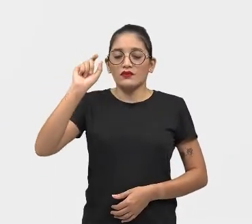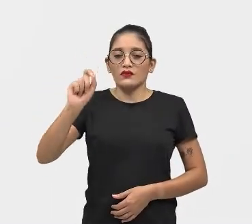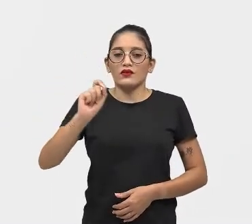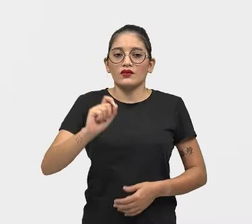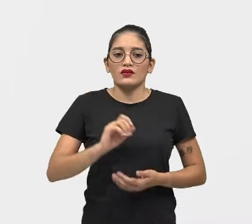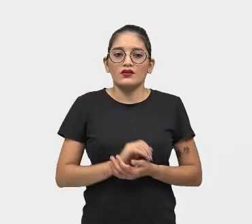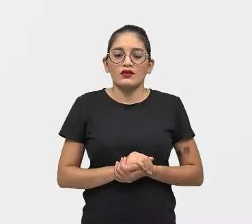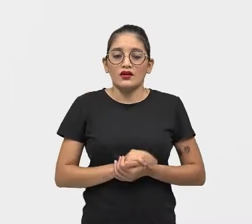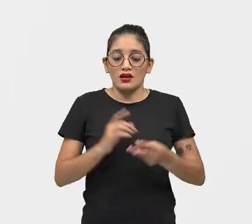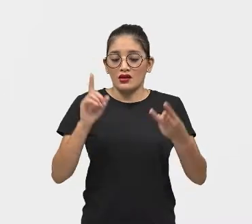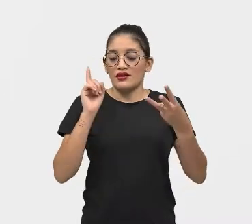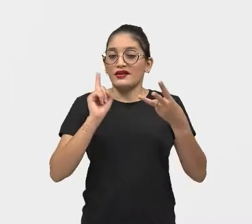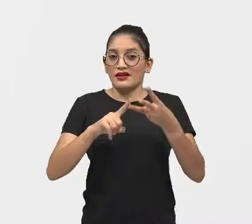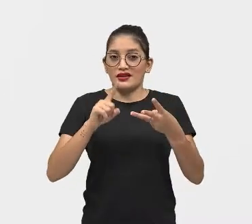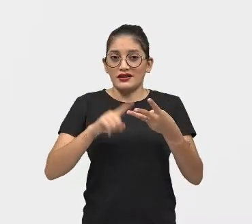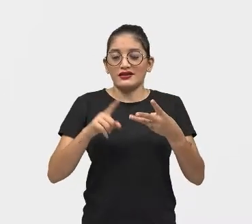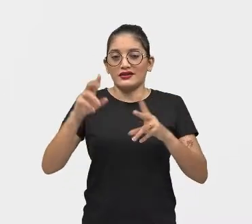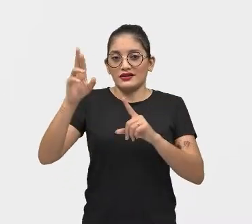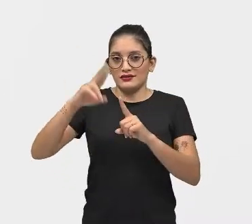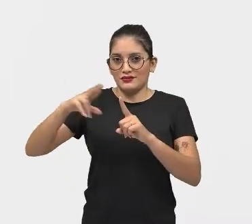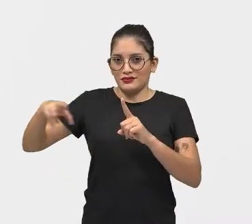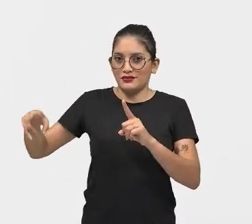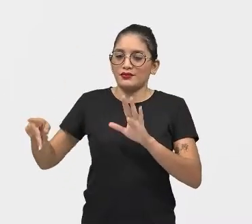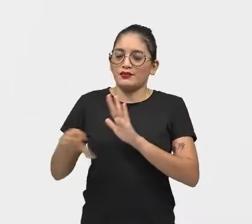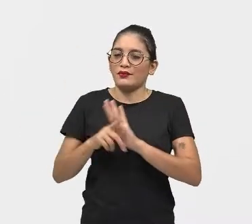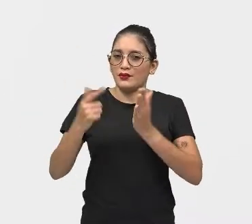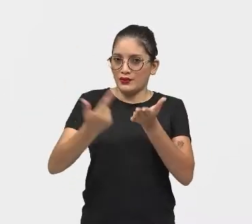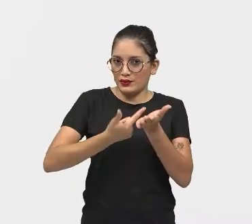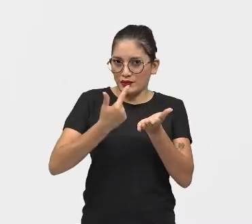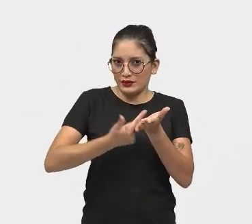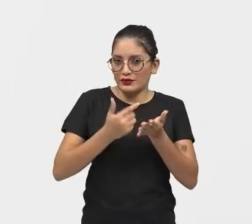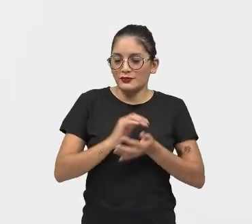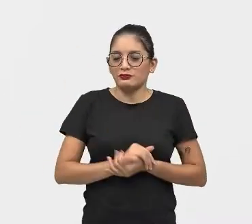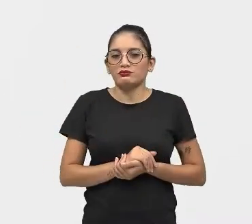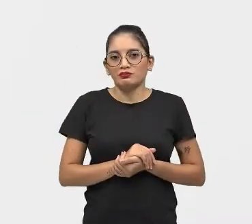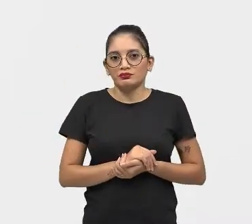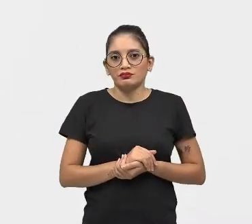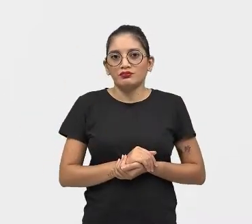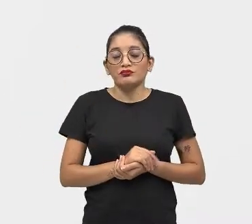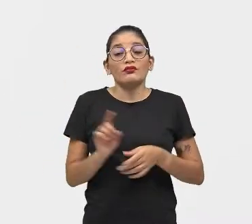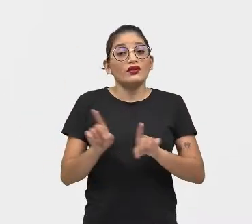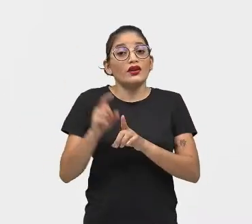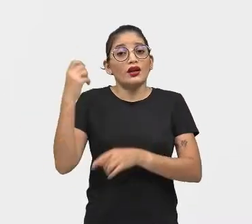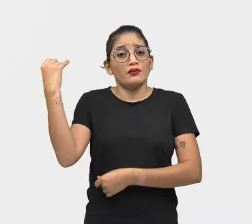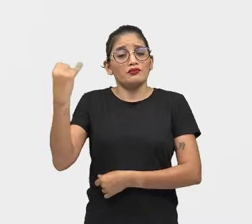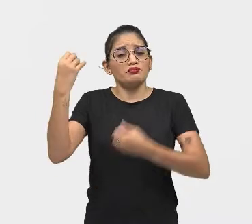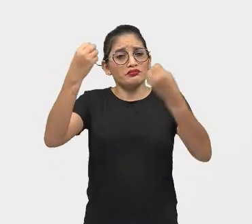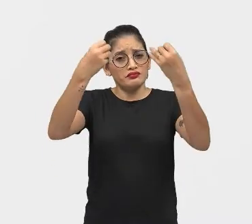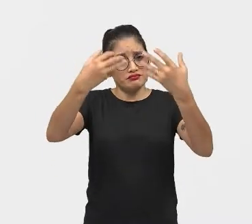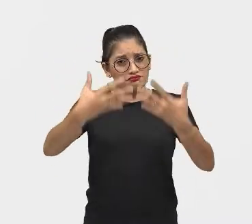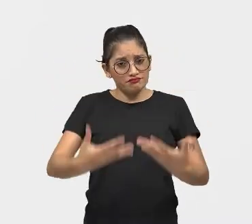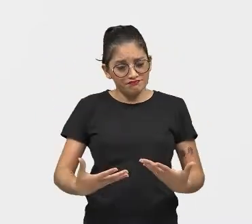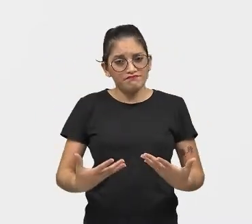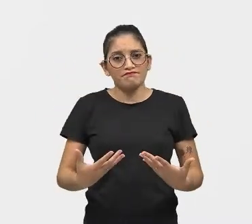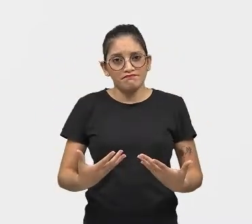a terceira religião do livro. É importante colocar aqui para vocês, gente,